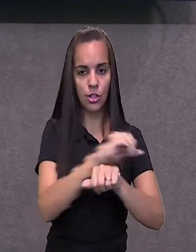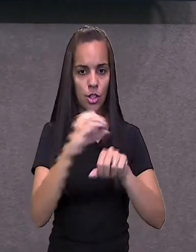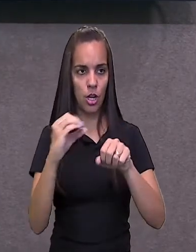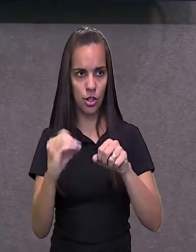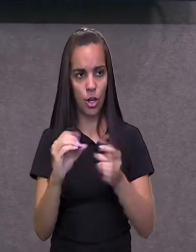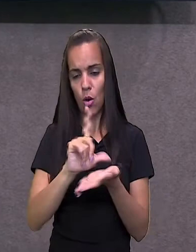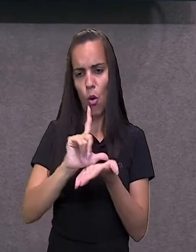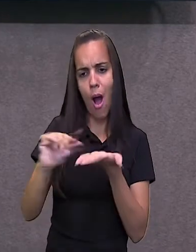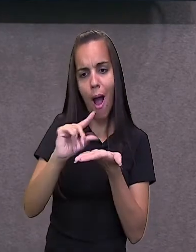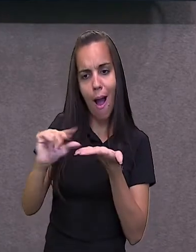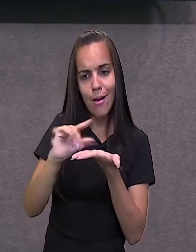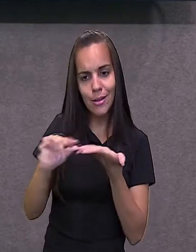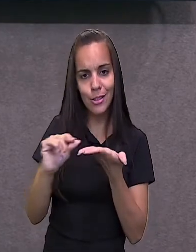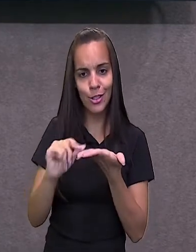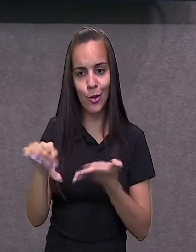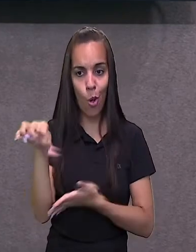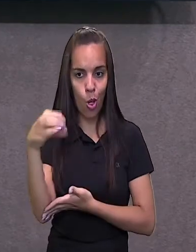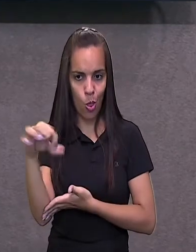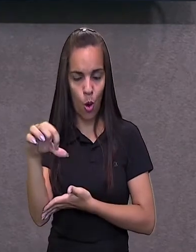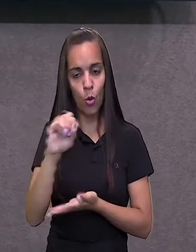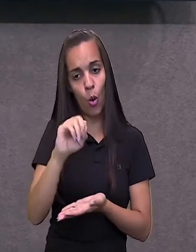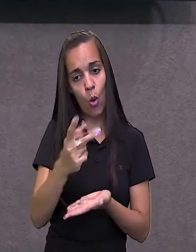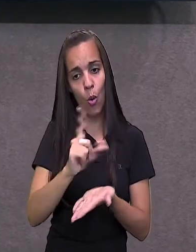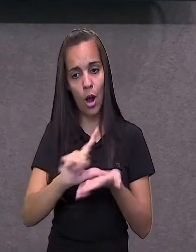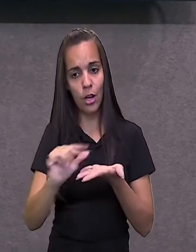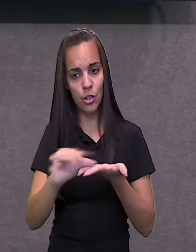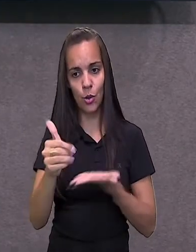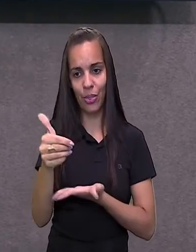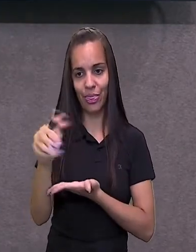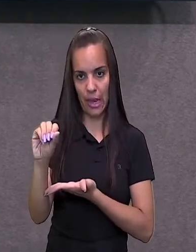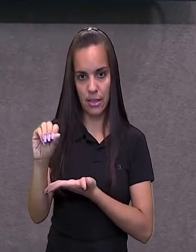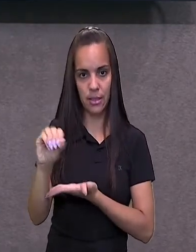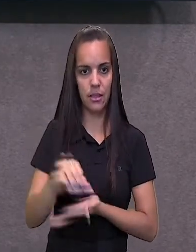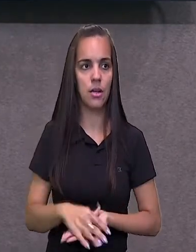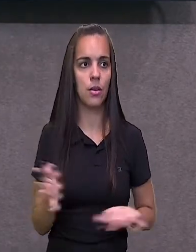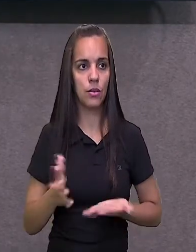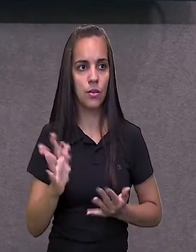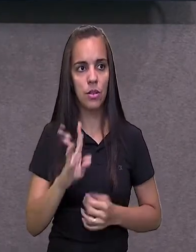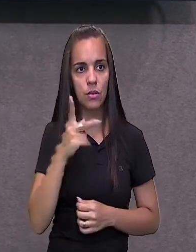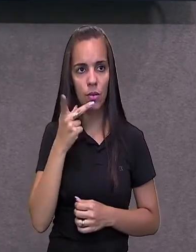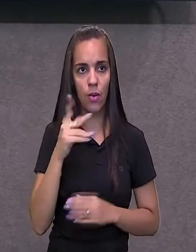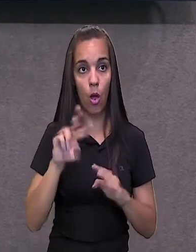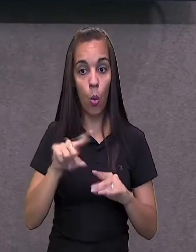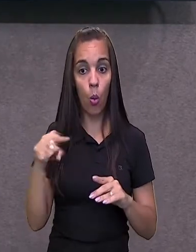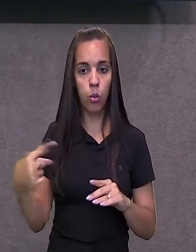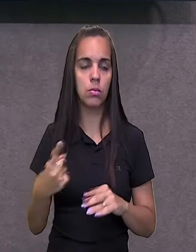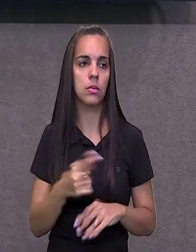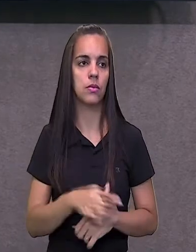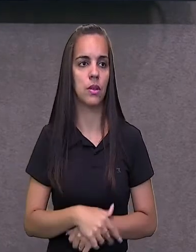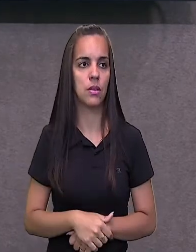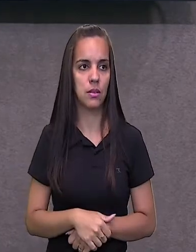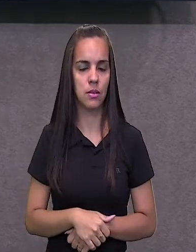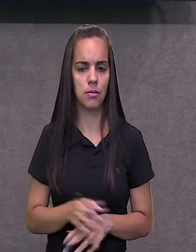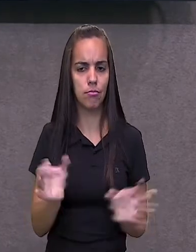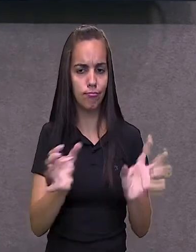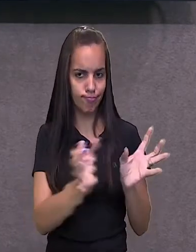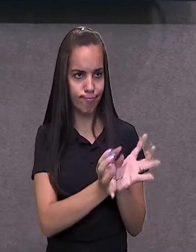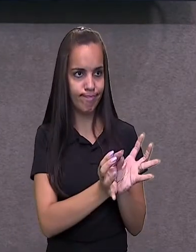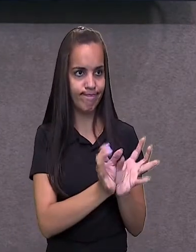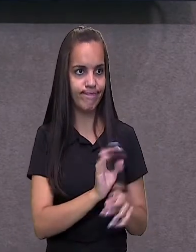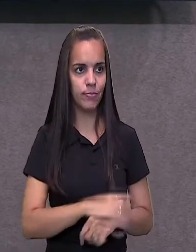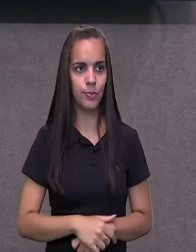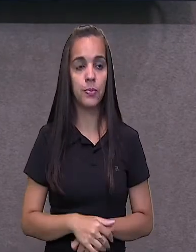9º, artigo 10. Ótimo. Agora vamos então para uma outra classe.